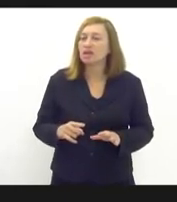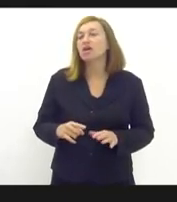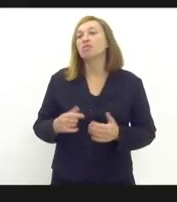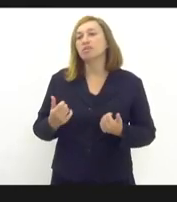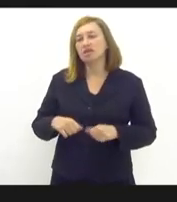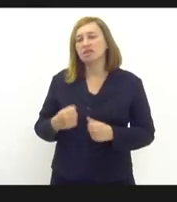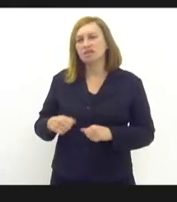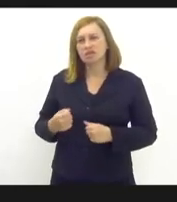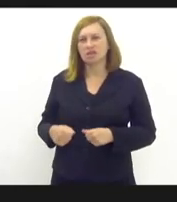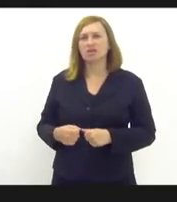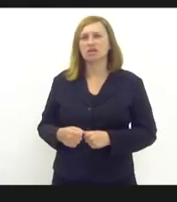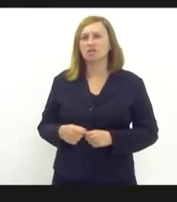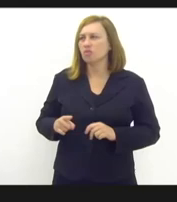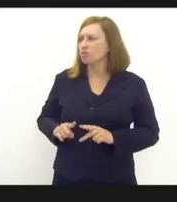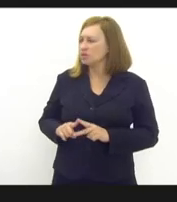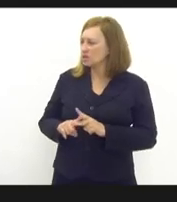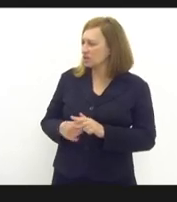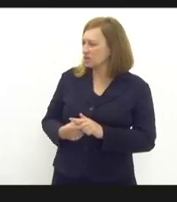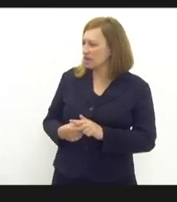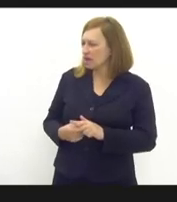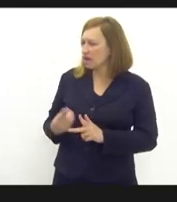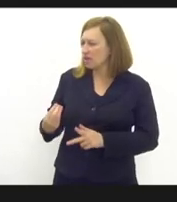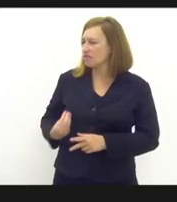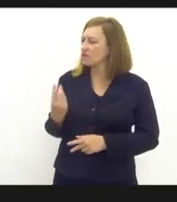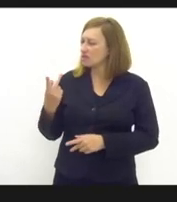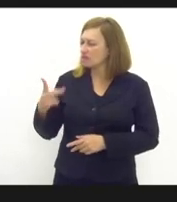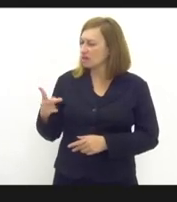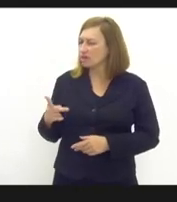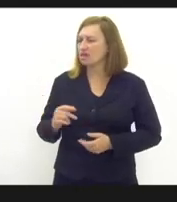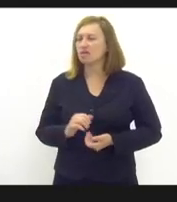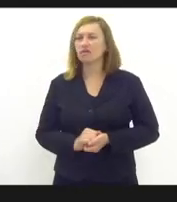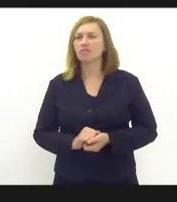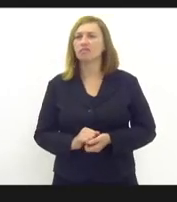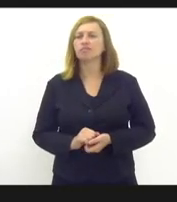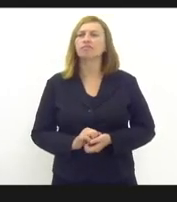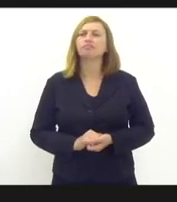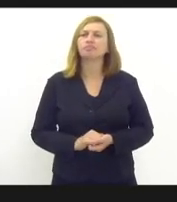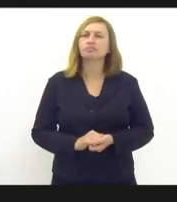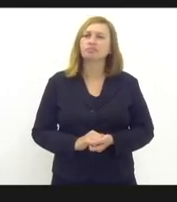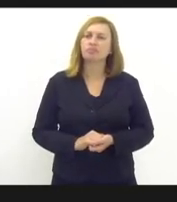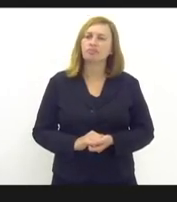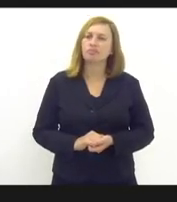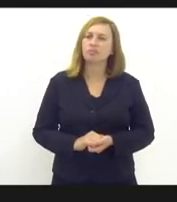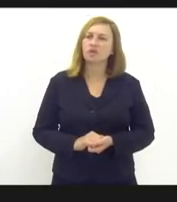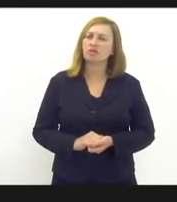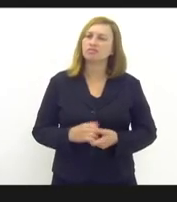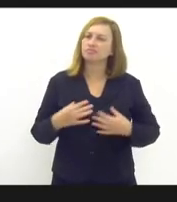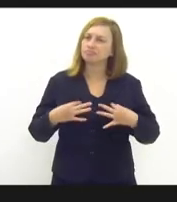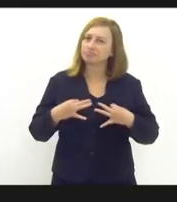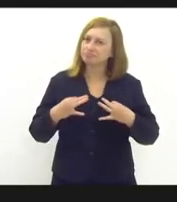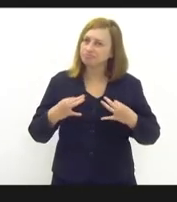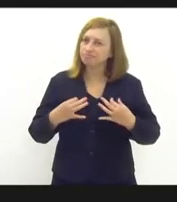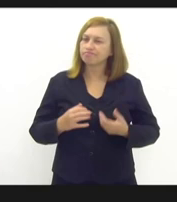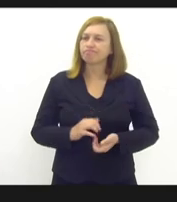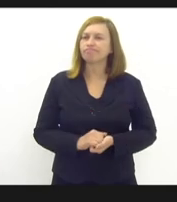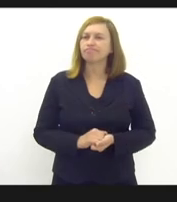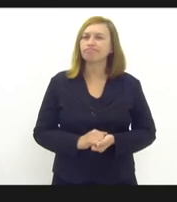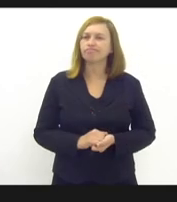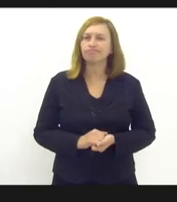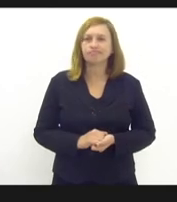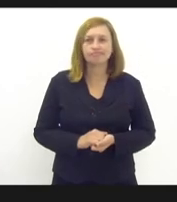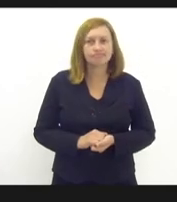isso, né? E com a autorização do soldado, eu me coloco à disposição para